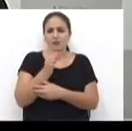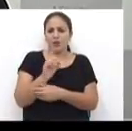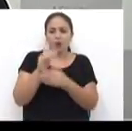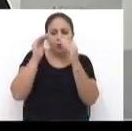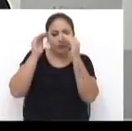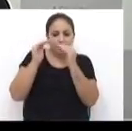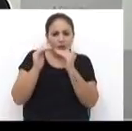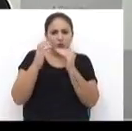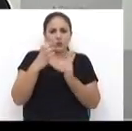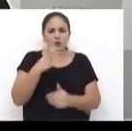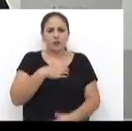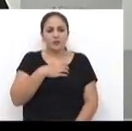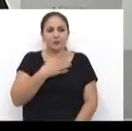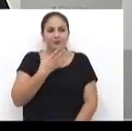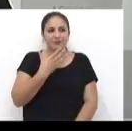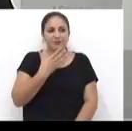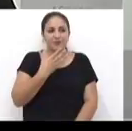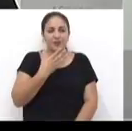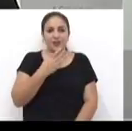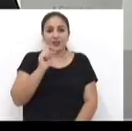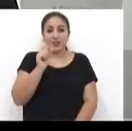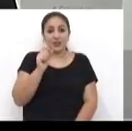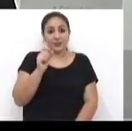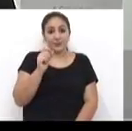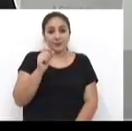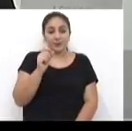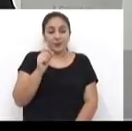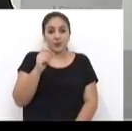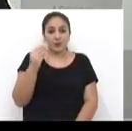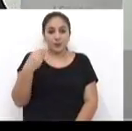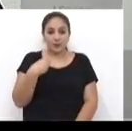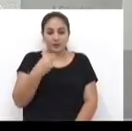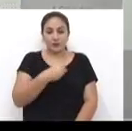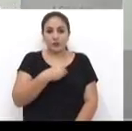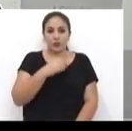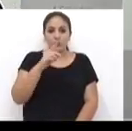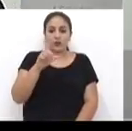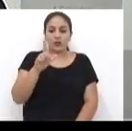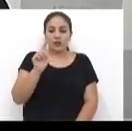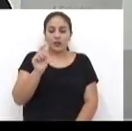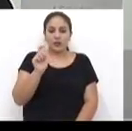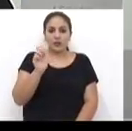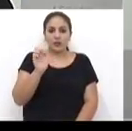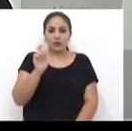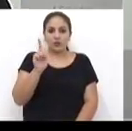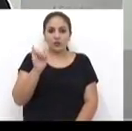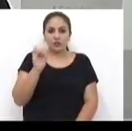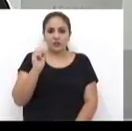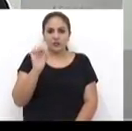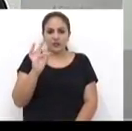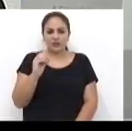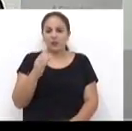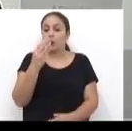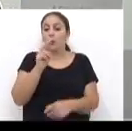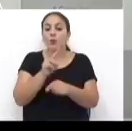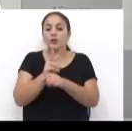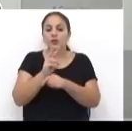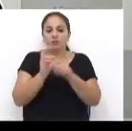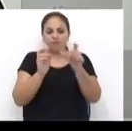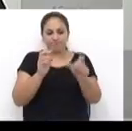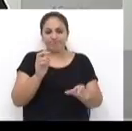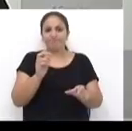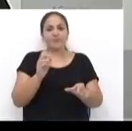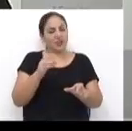forma deselegante, a forma arrogante com que os legistas de Passo Fundo estão tratando o ser